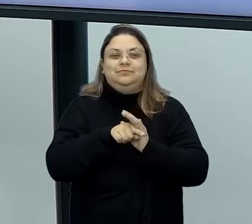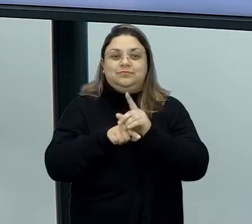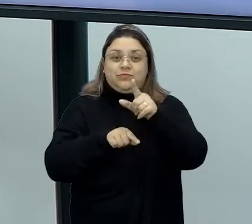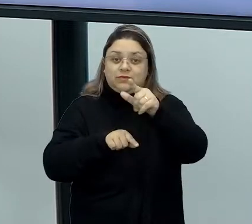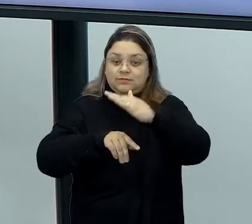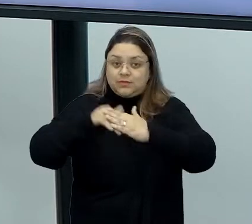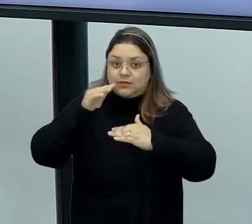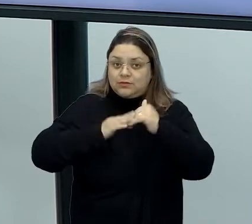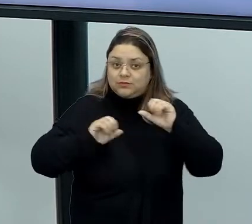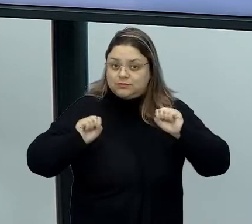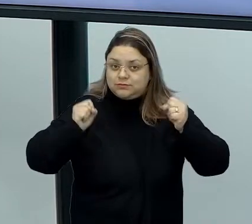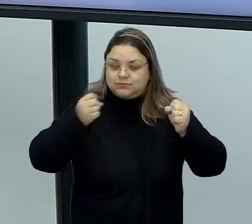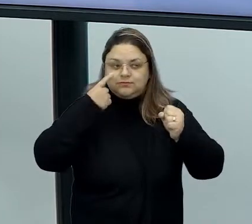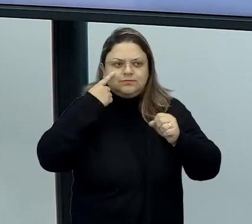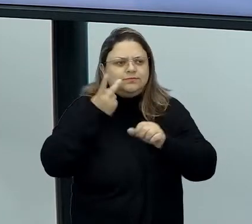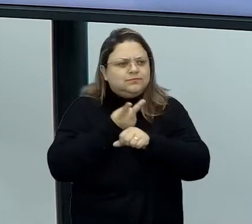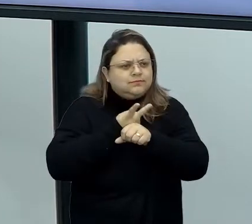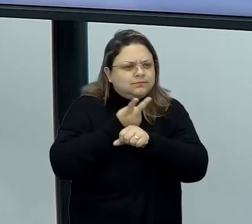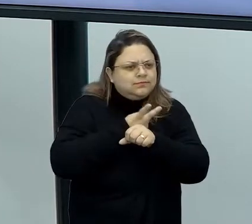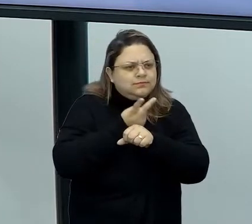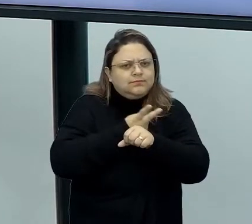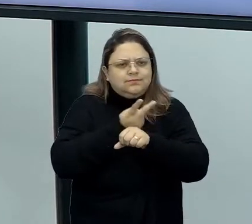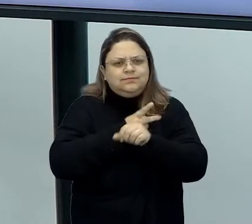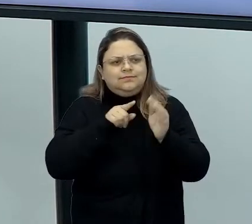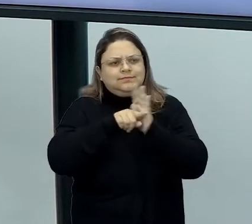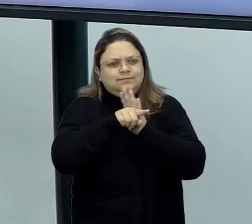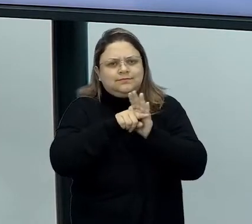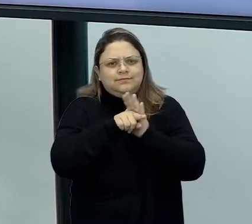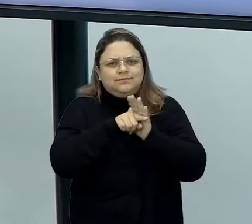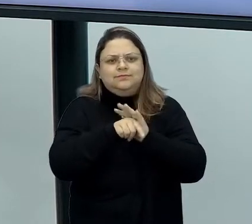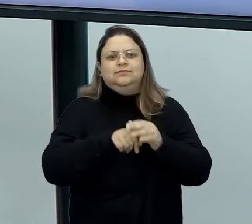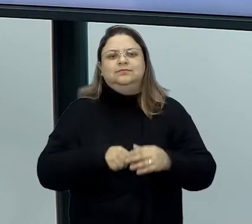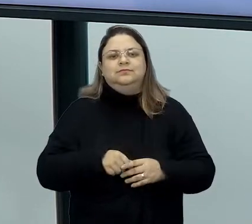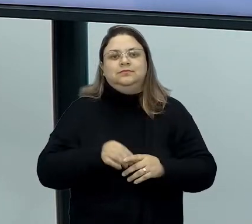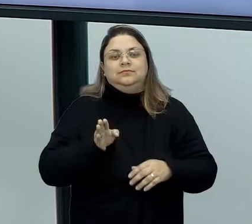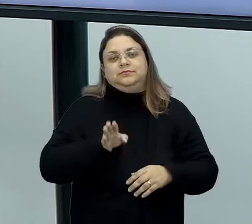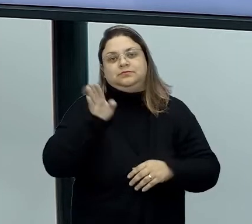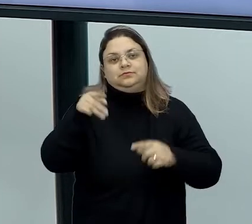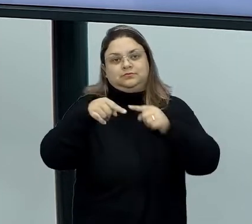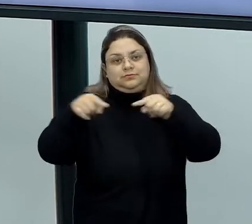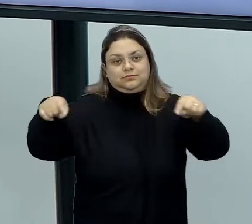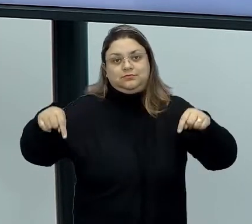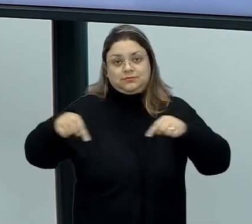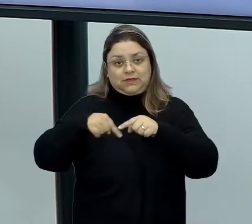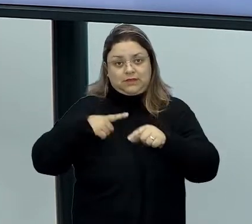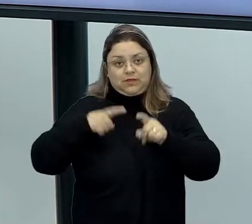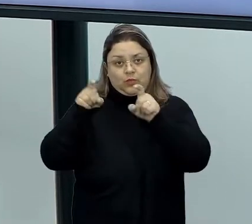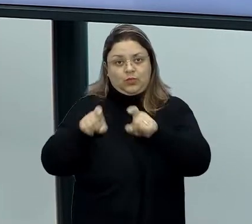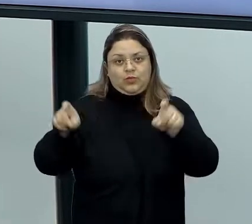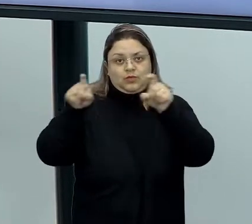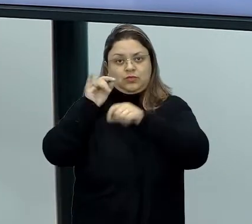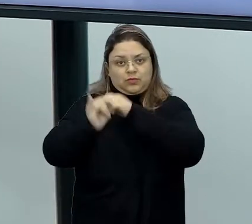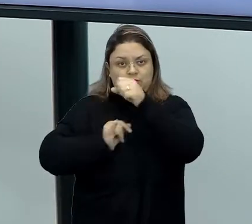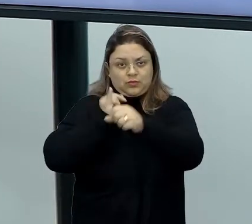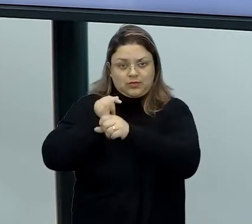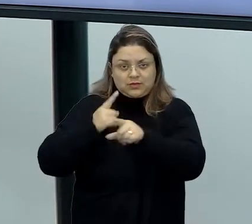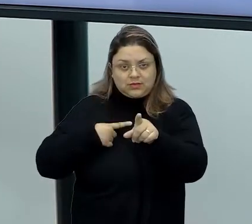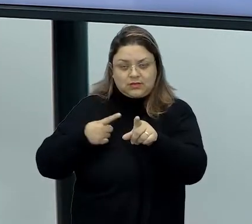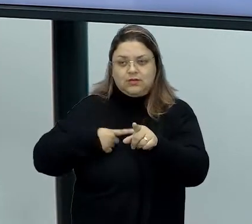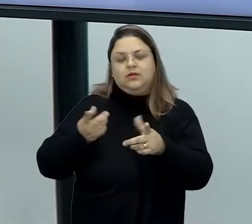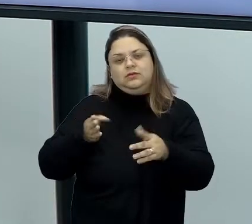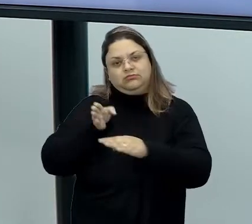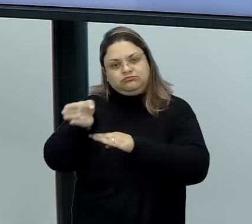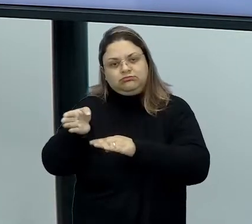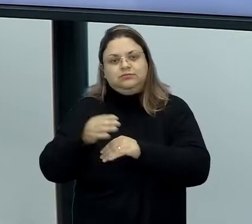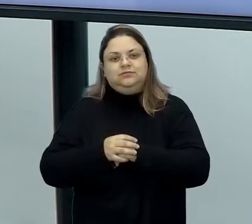mão na massa, irem até a sala, né, que vocês têm acesso à informática, lá, os computadores, enfim,